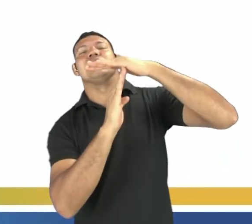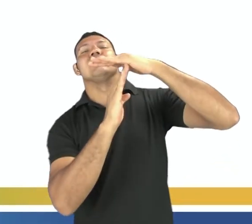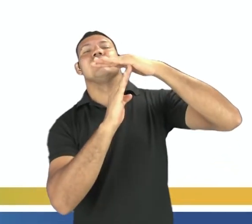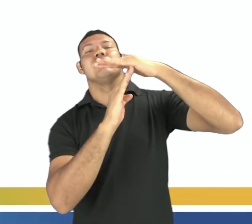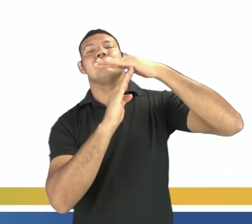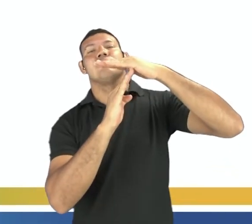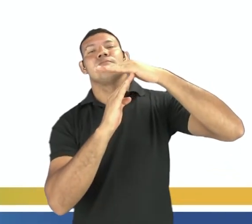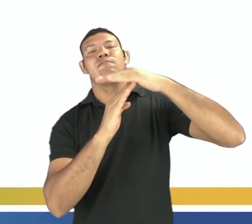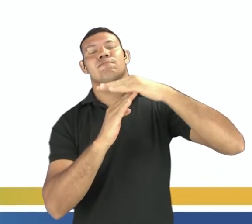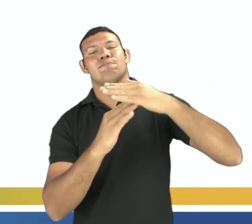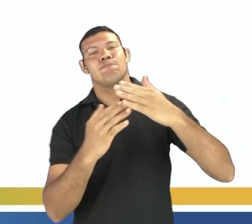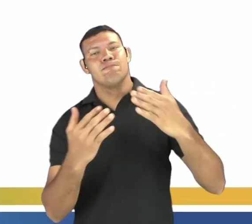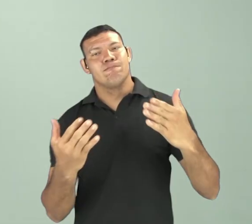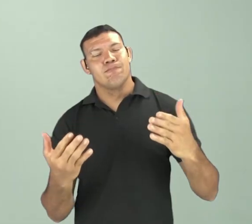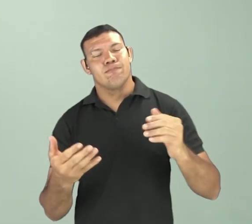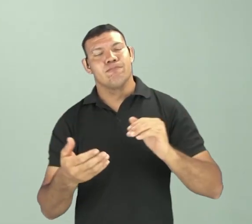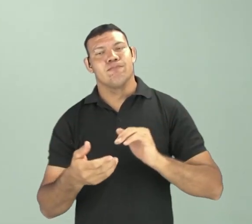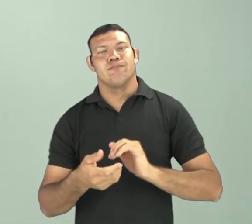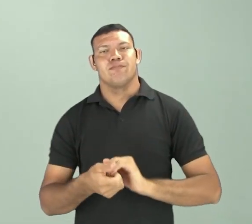que são